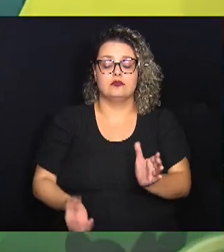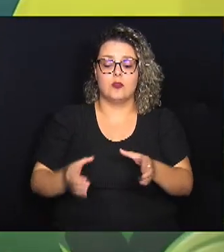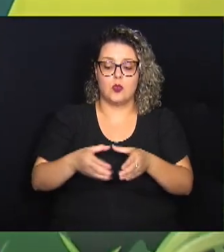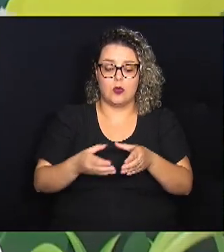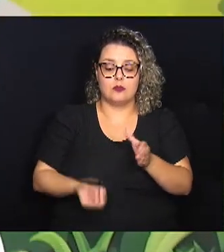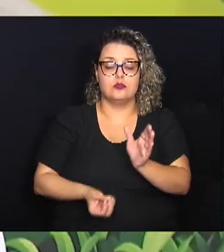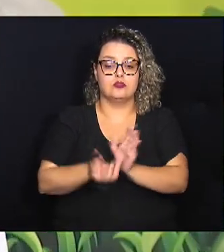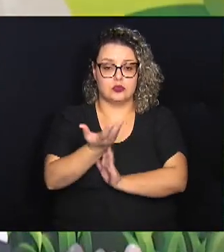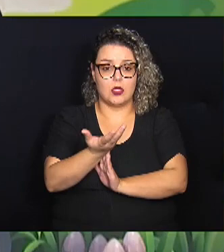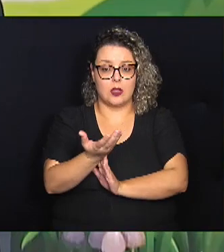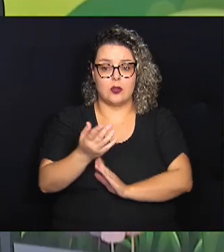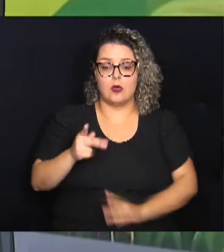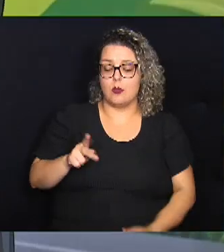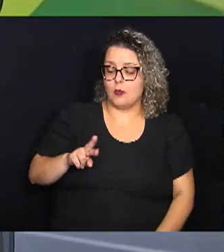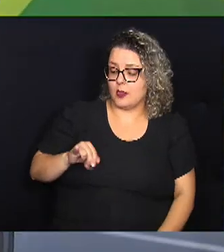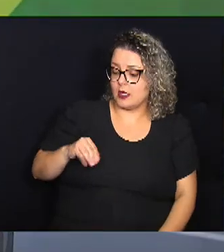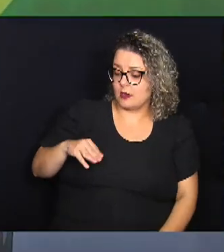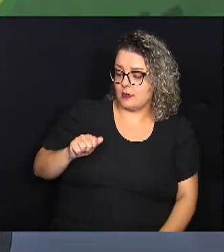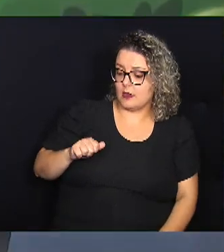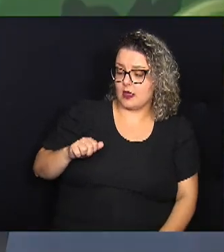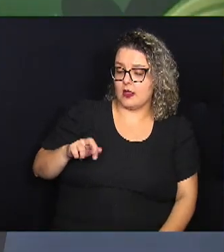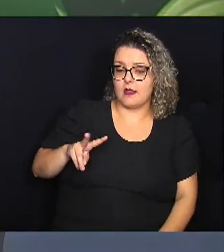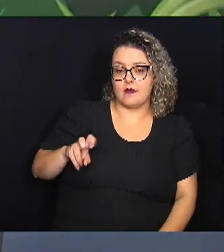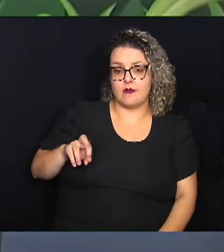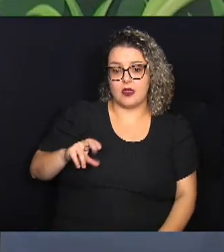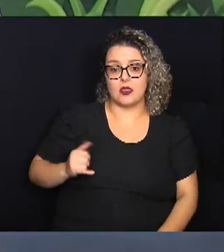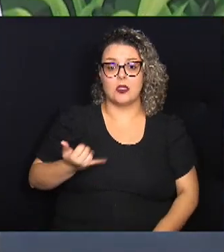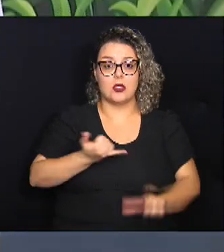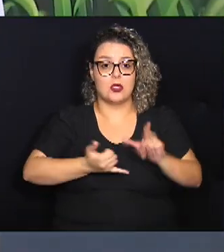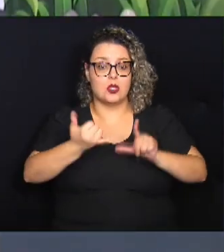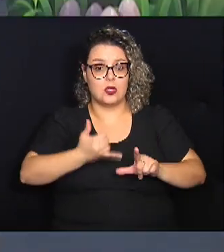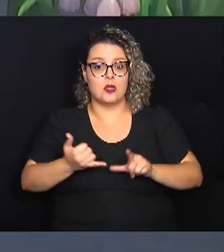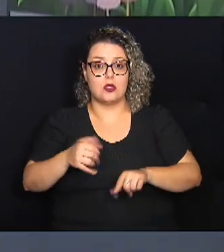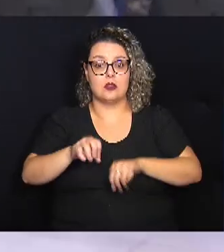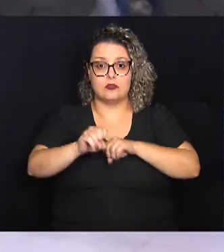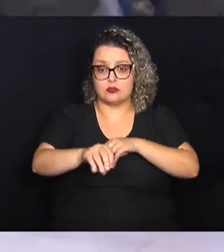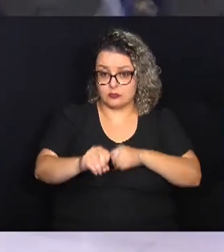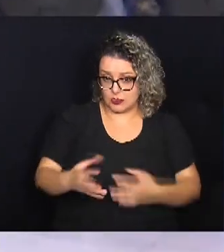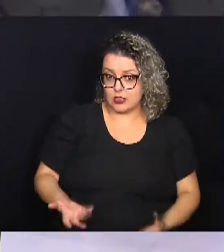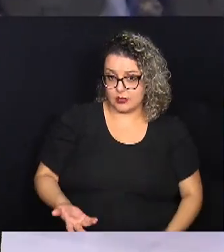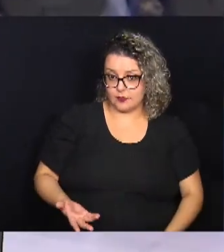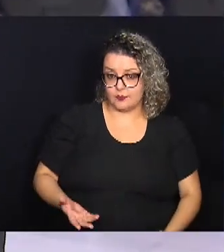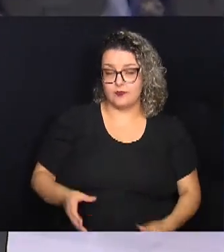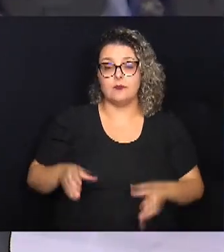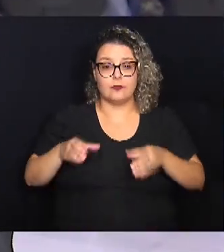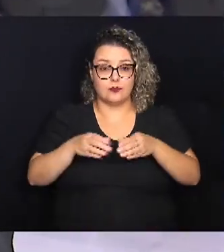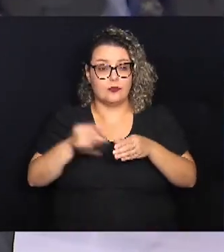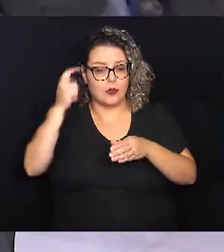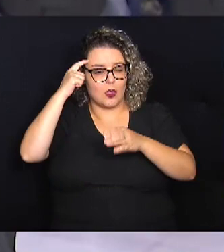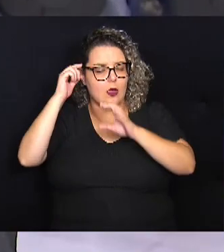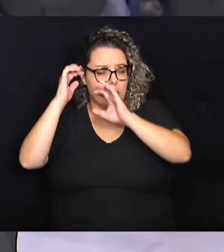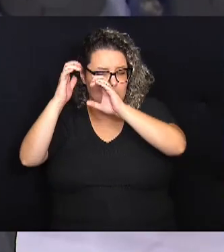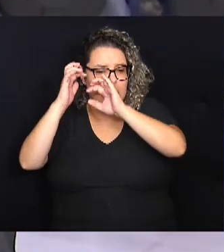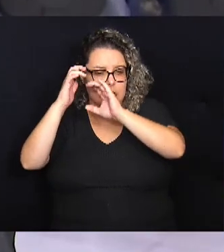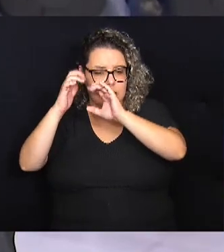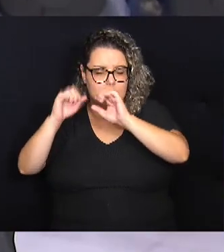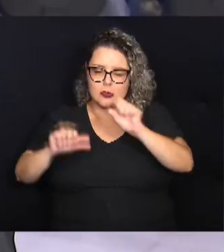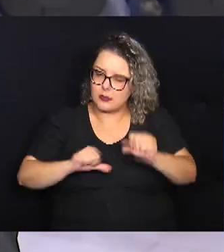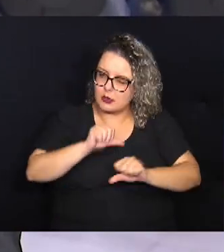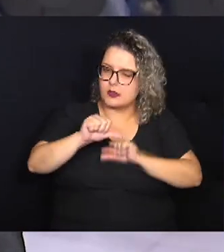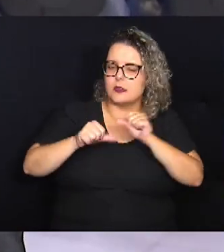e utiliza o lúdico no processo de aprendizagem. A função do Grupo Primavera é pensar, né? É